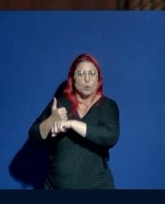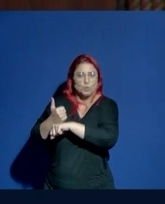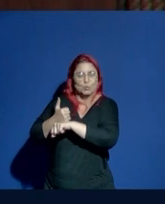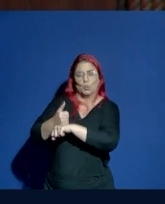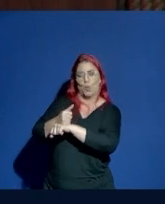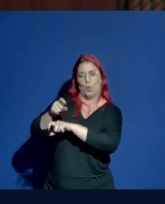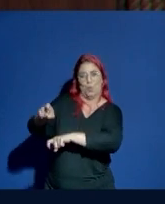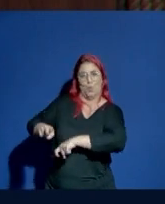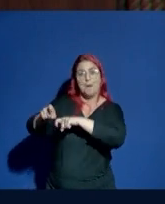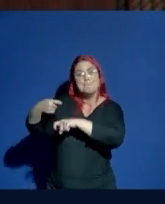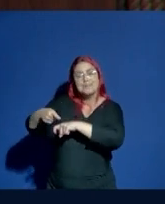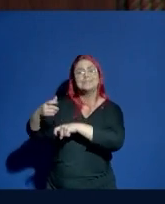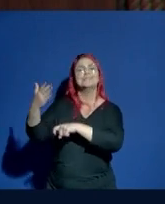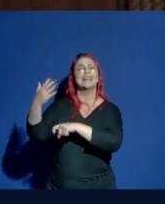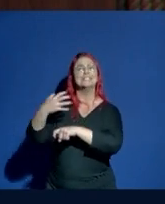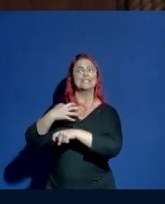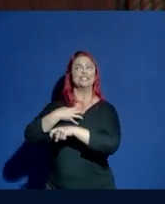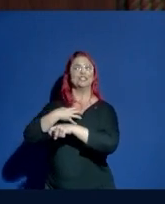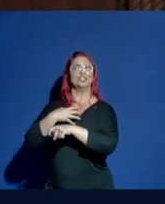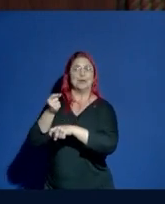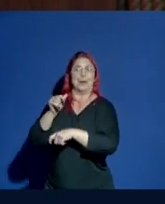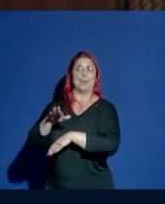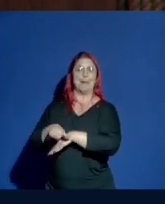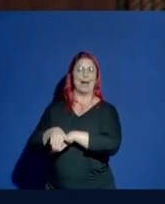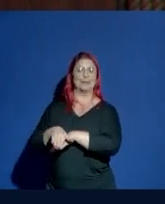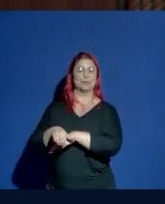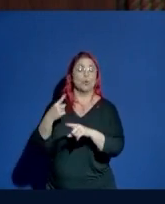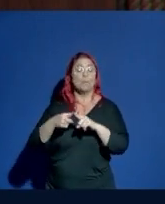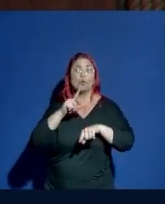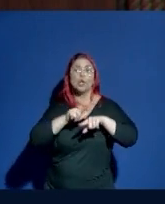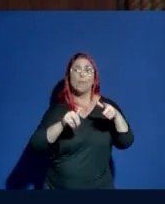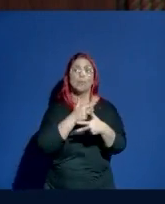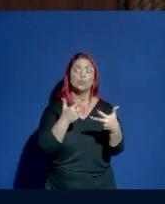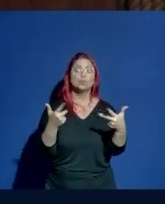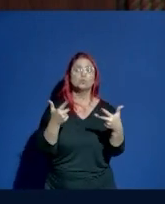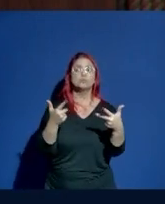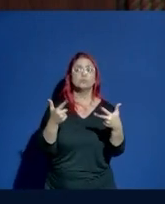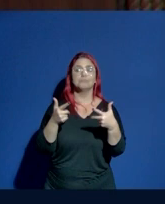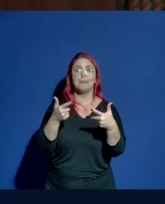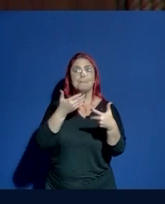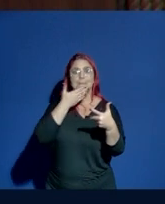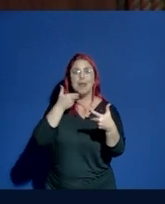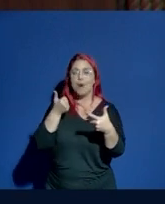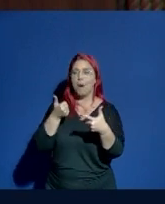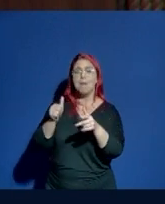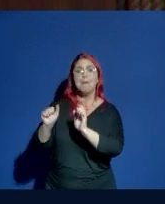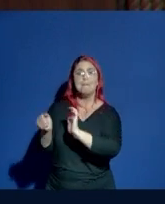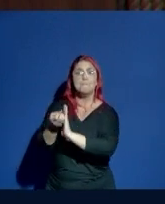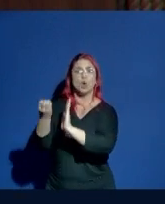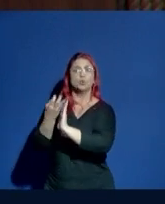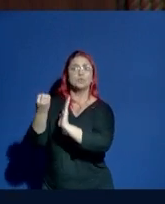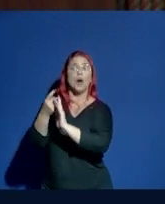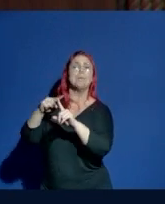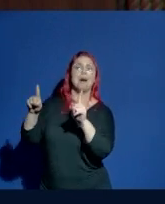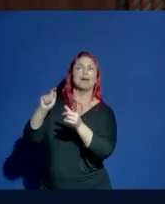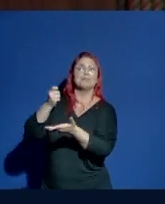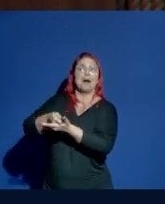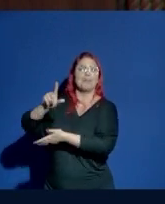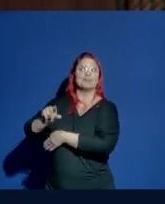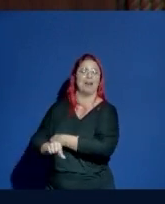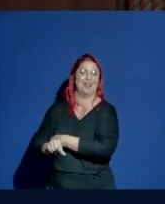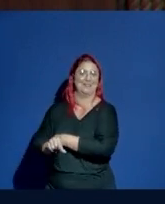ponta o efeito que esse produto exerce sobre a produtividade da lavoura. Caso contrário, ele não pagaria um preço